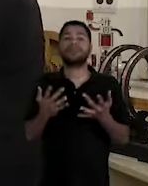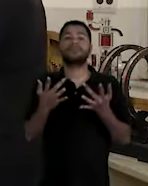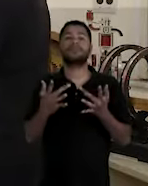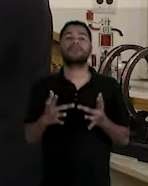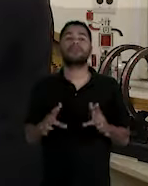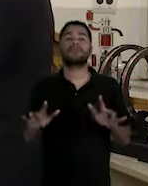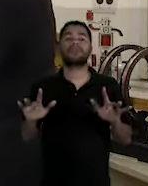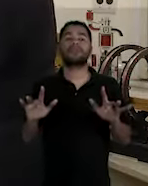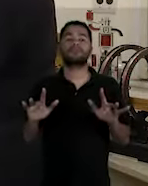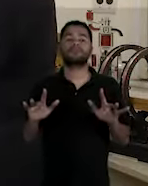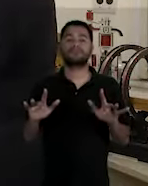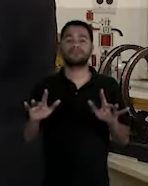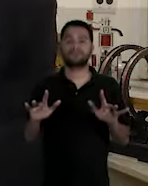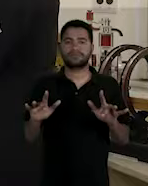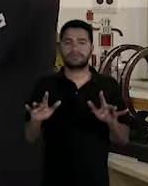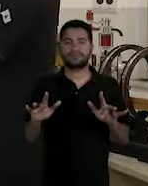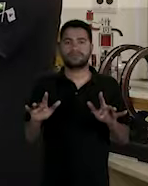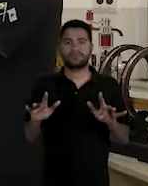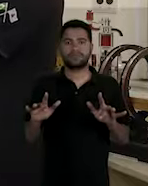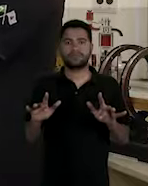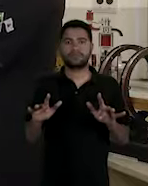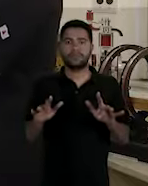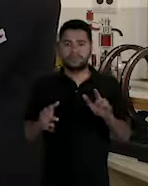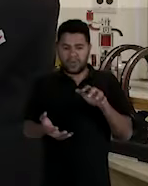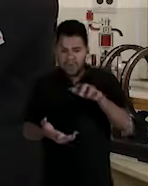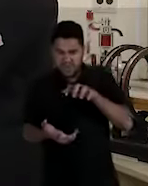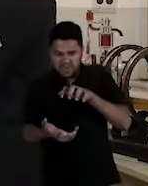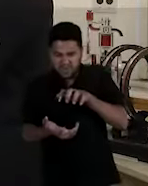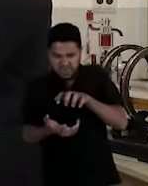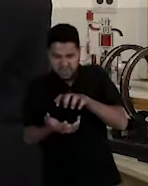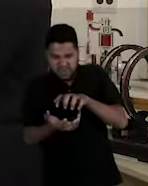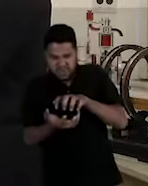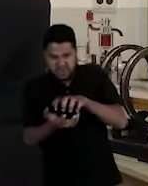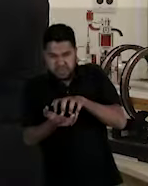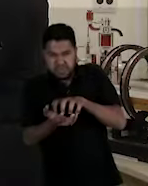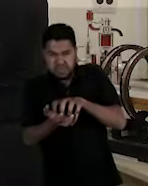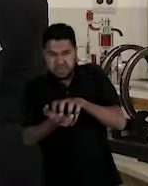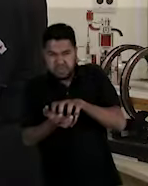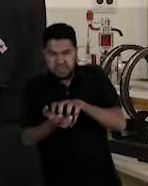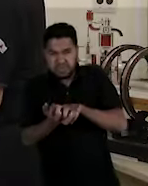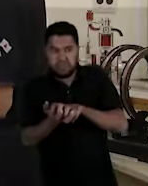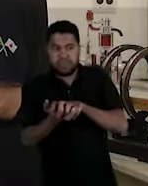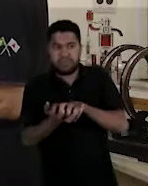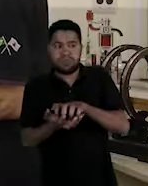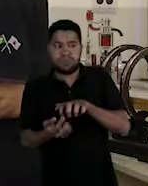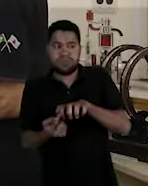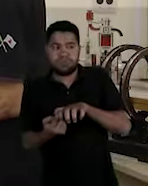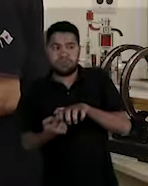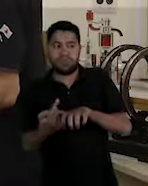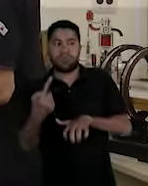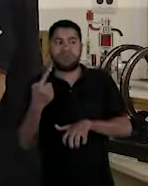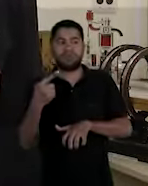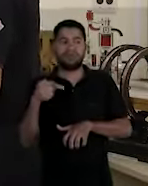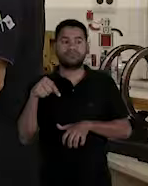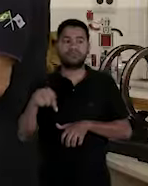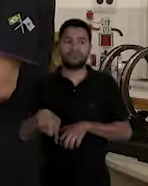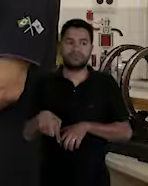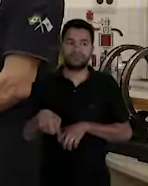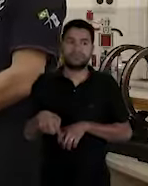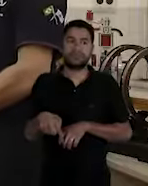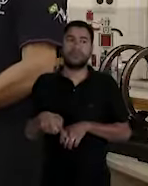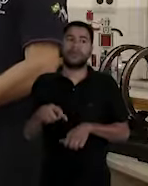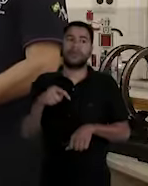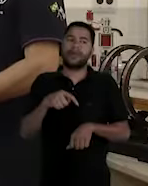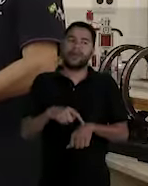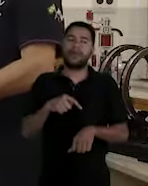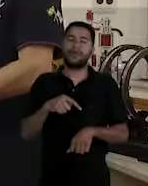naturalmente, de maneira forçada, com grande pressão, essa peça aqui para baixo. É a